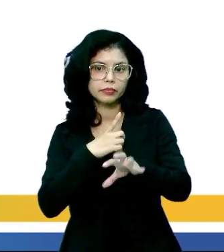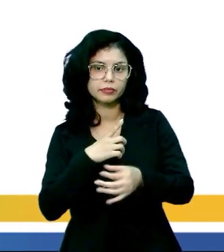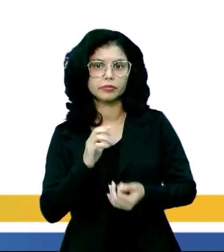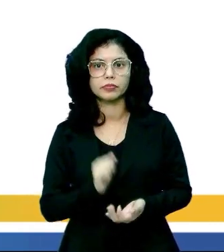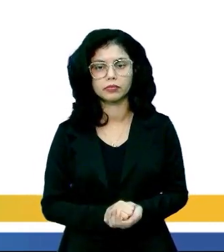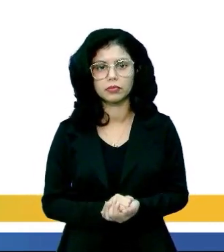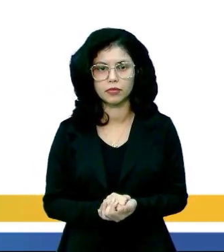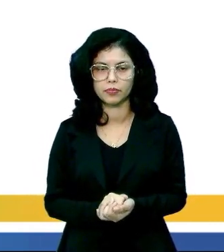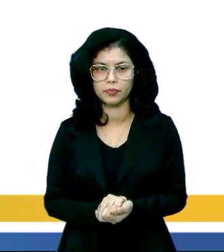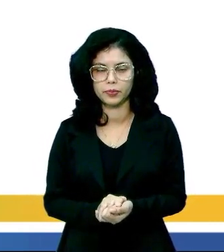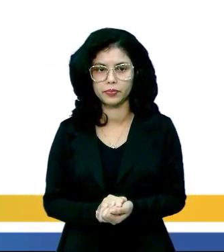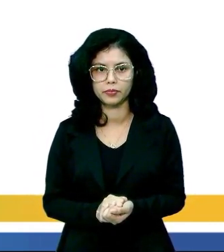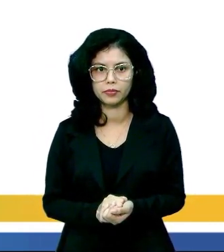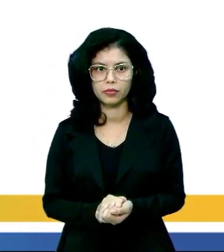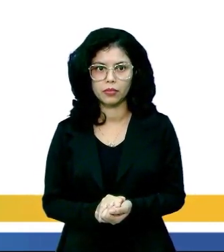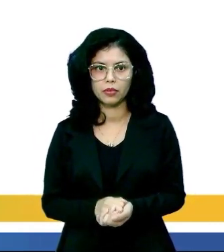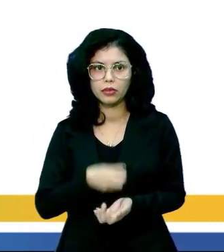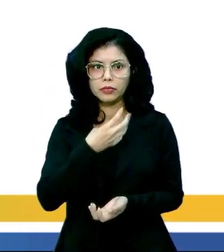Assim temos,